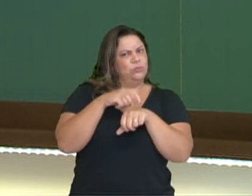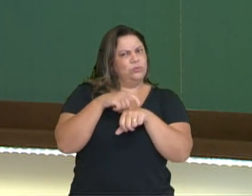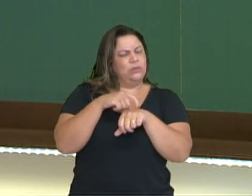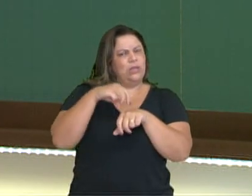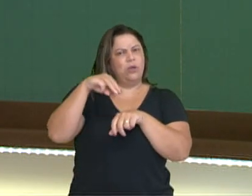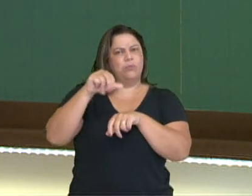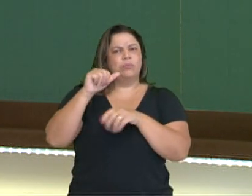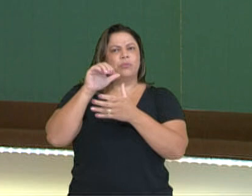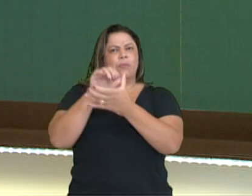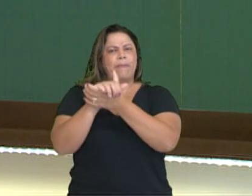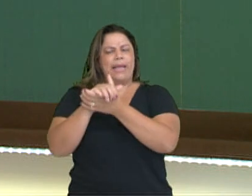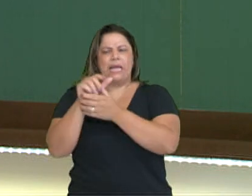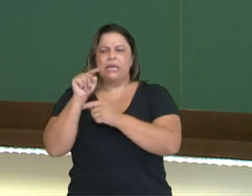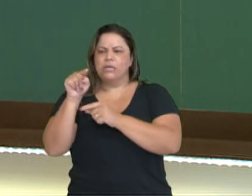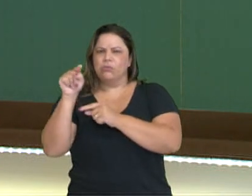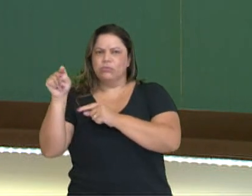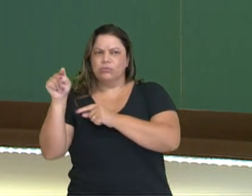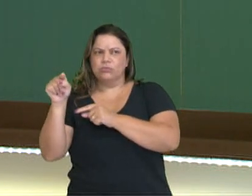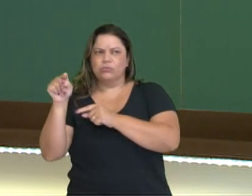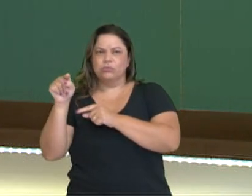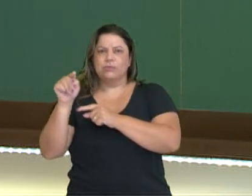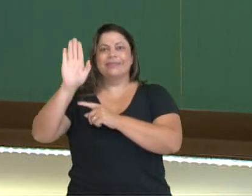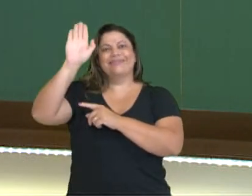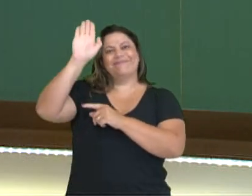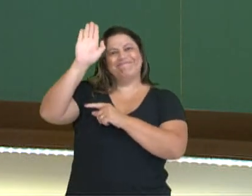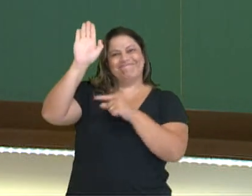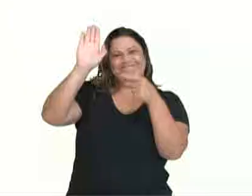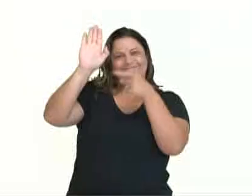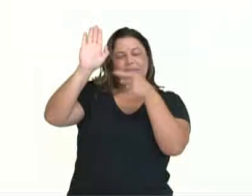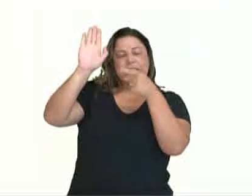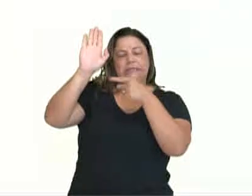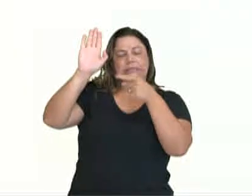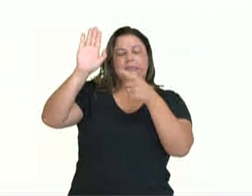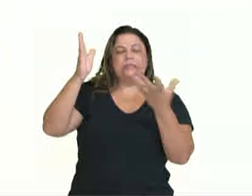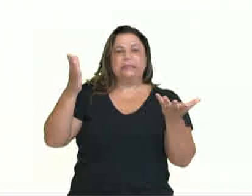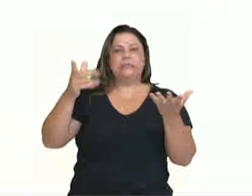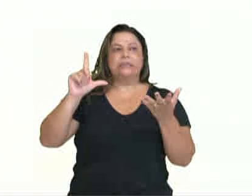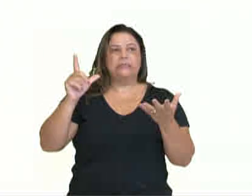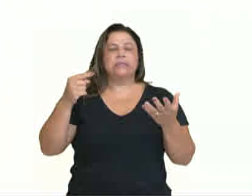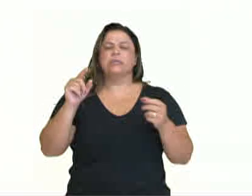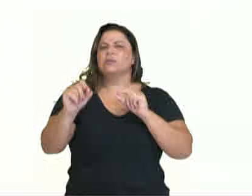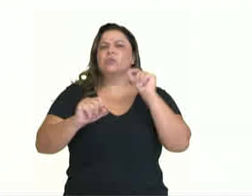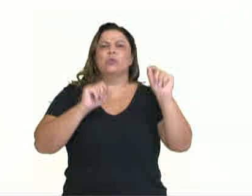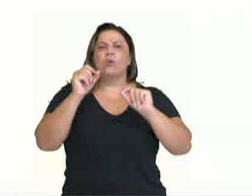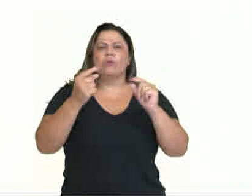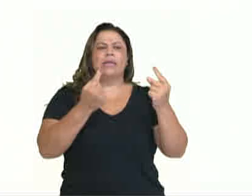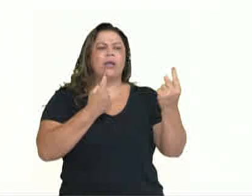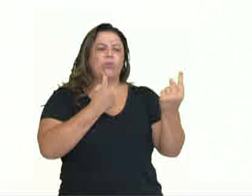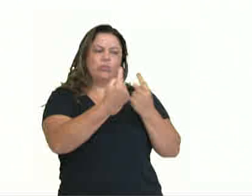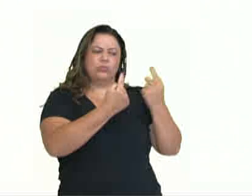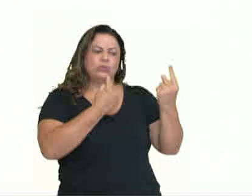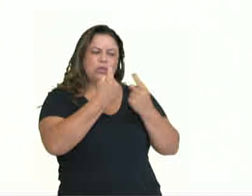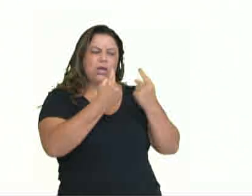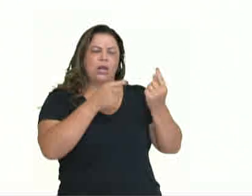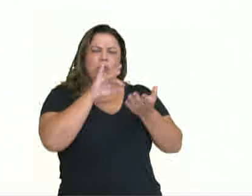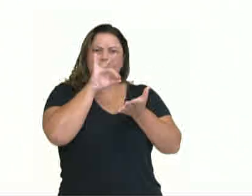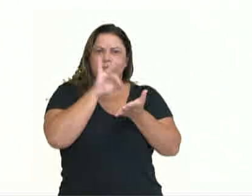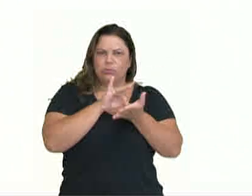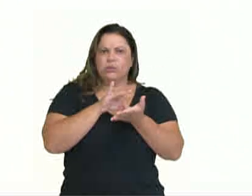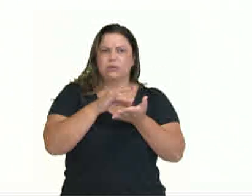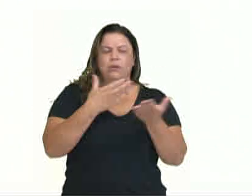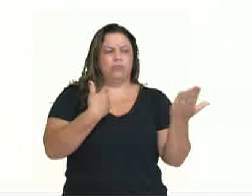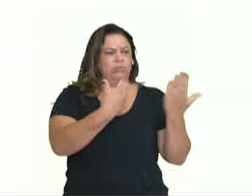antes de sair, ainda fez assim com a mão. O efeito é um diálogo vivo, real, né?